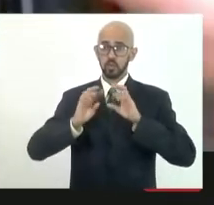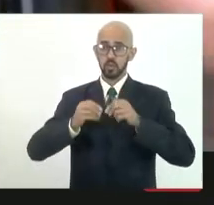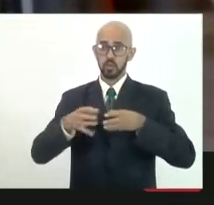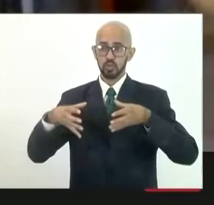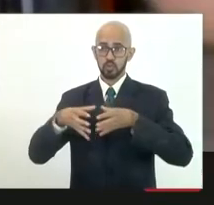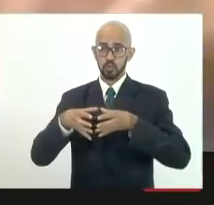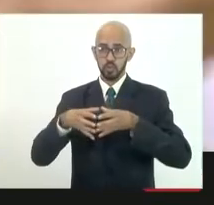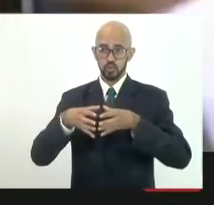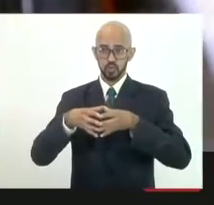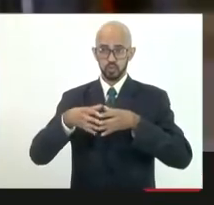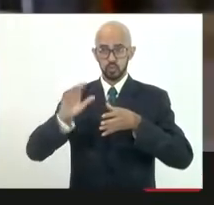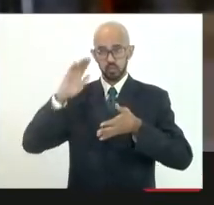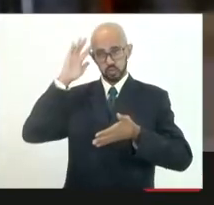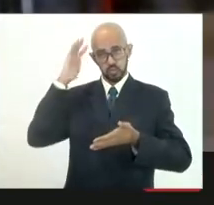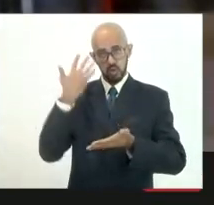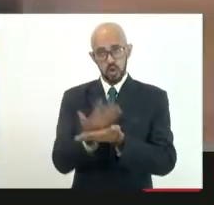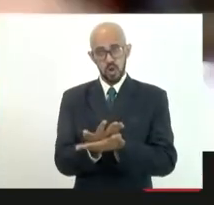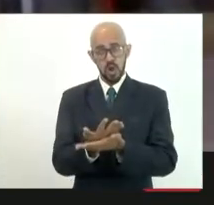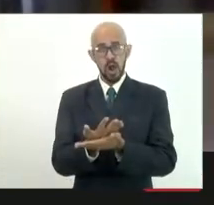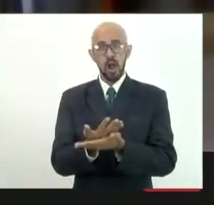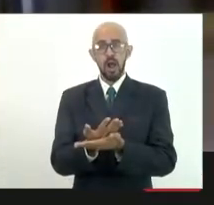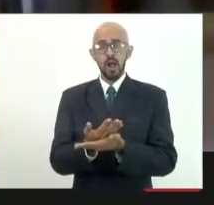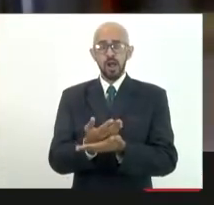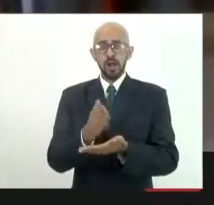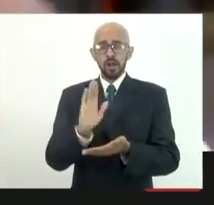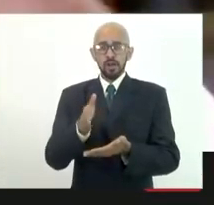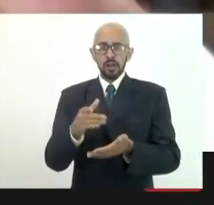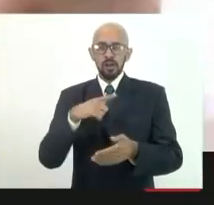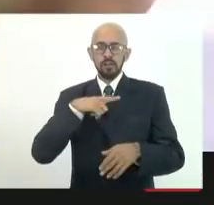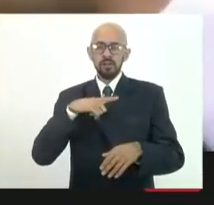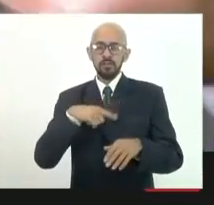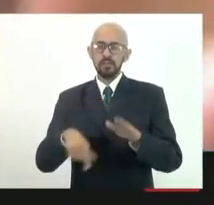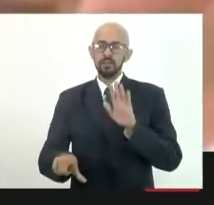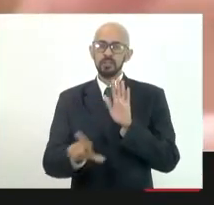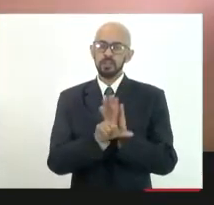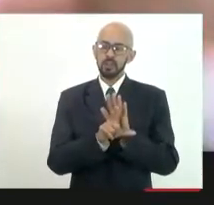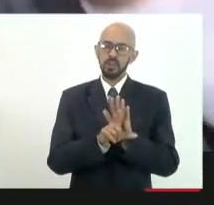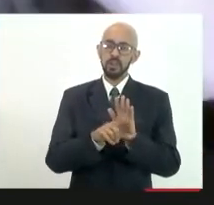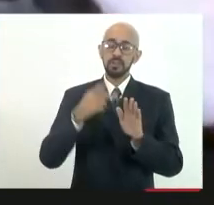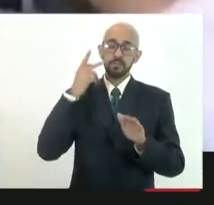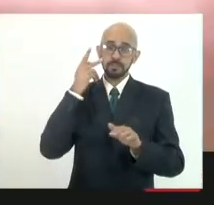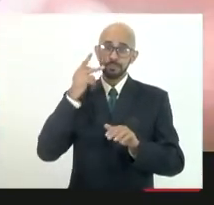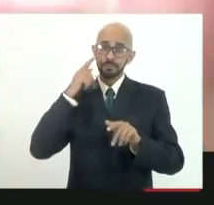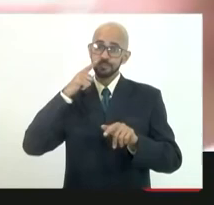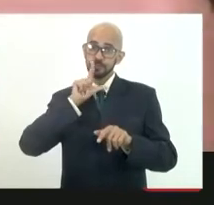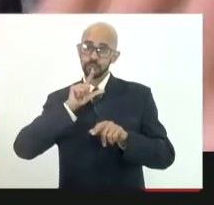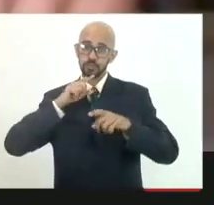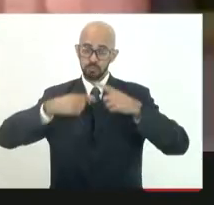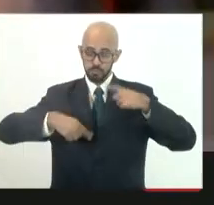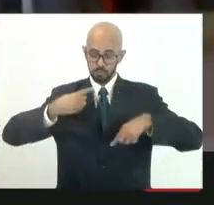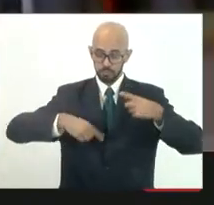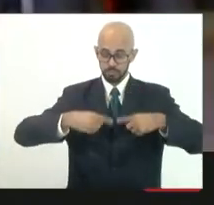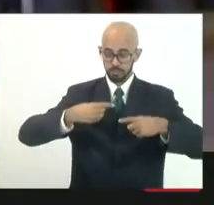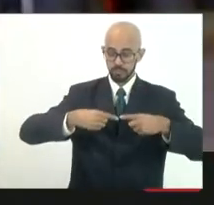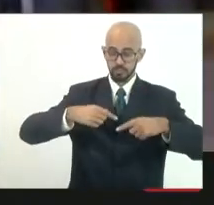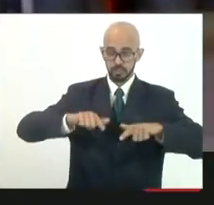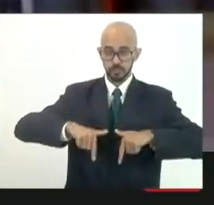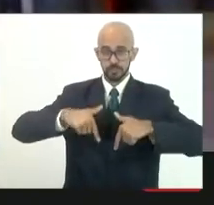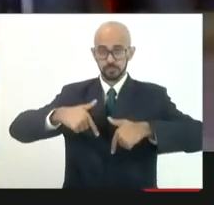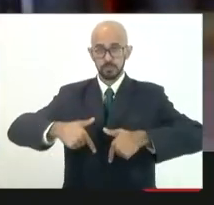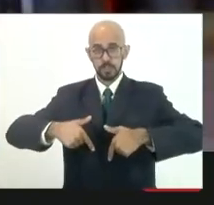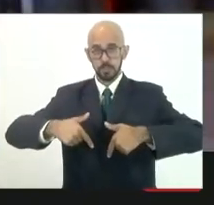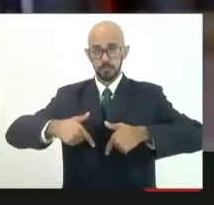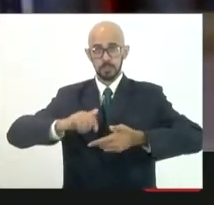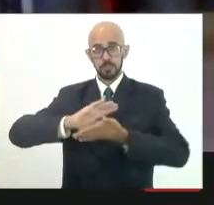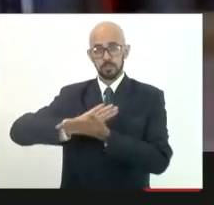de medidas que já, de alguma maneira, já está na legislação para construir uma política de enfrentamento ao racismo